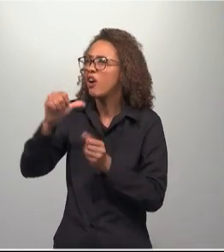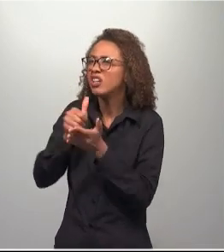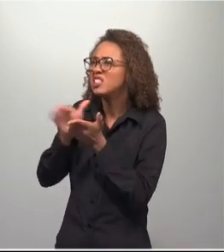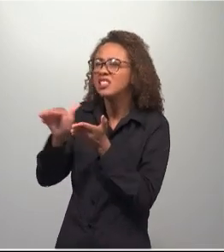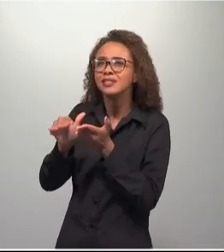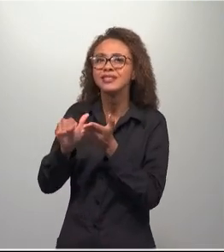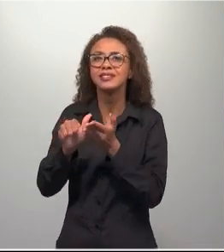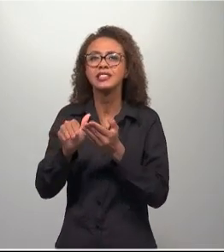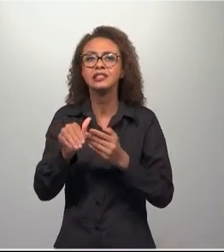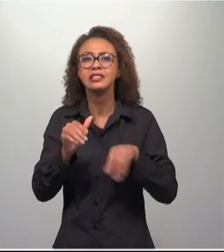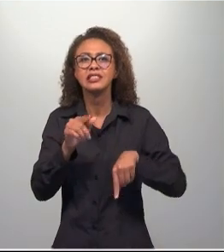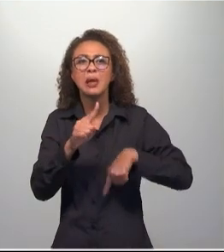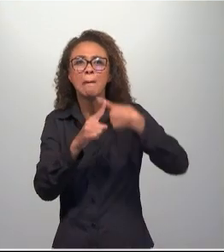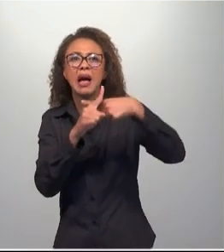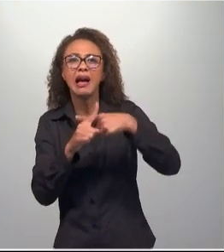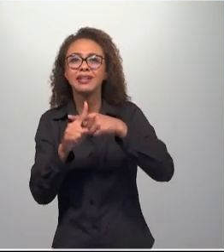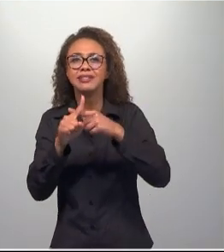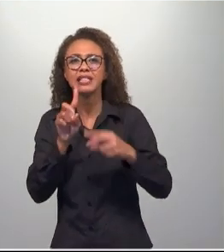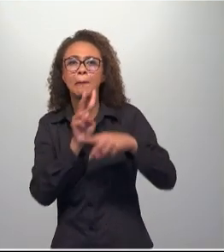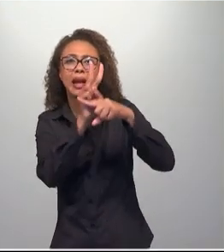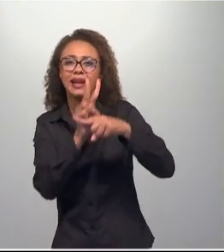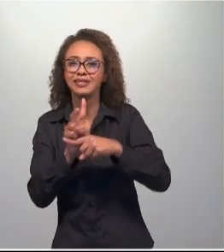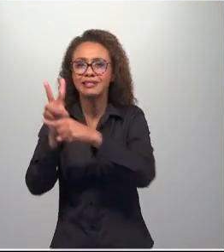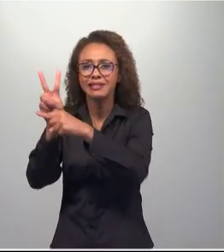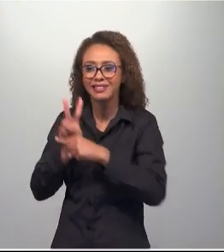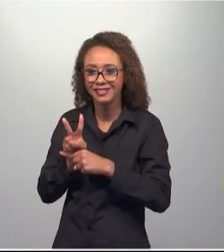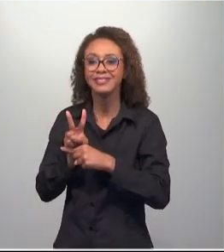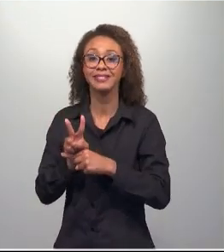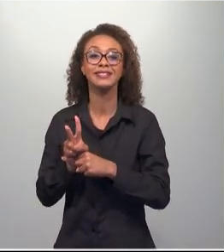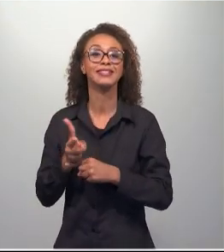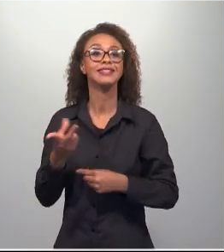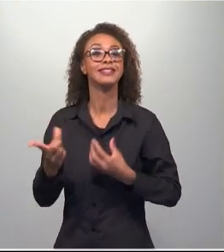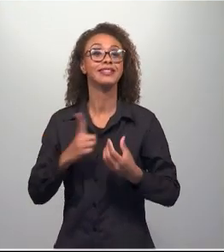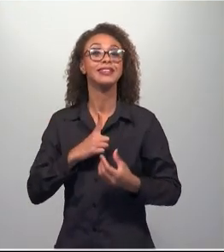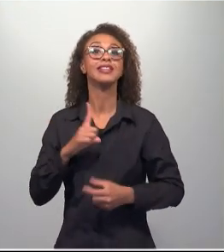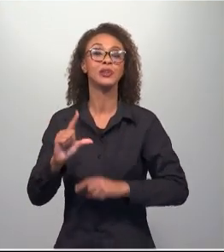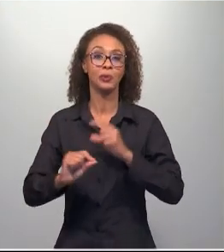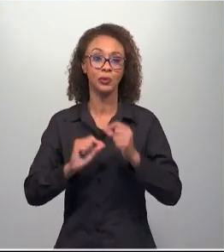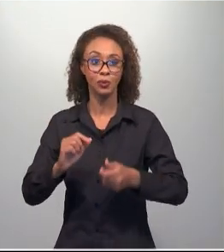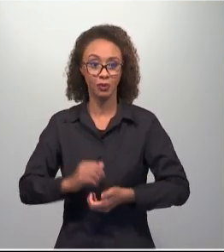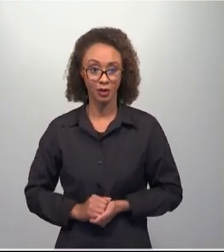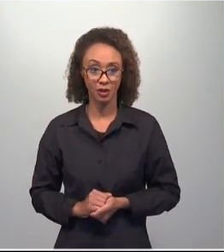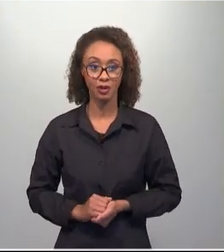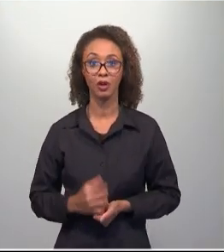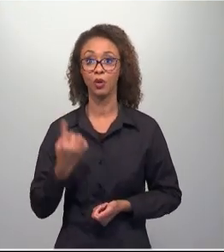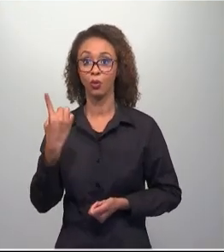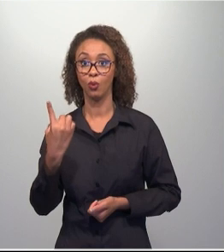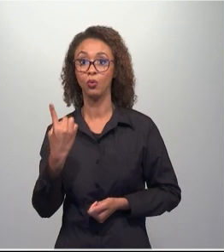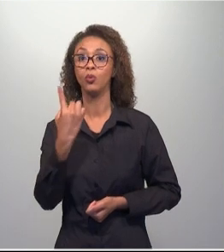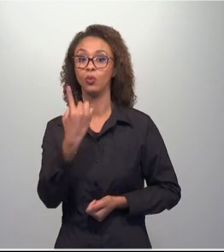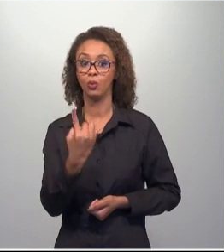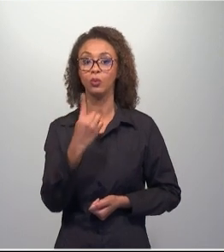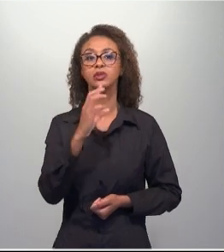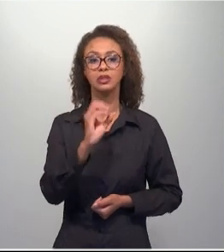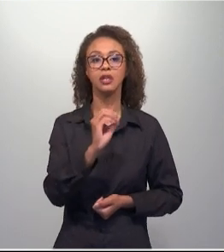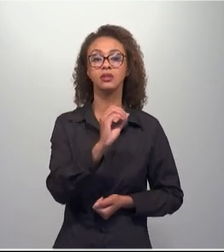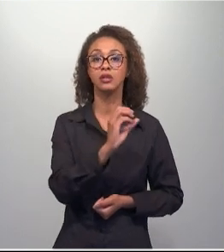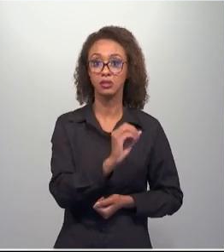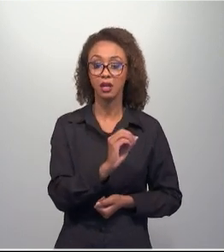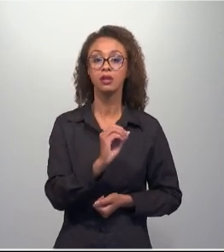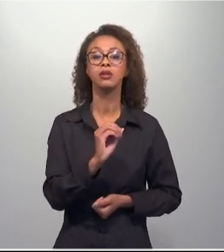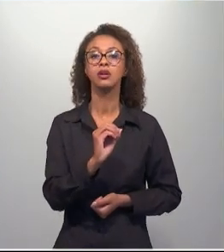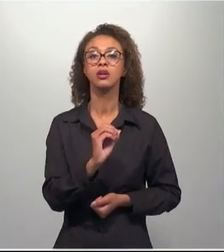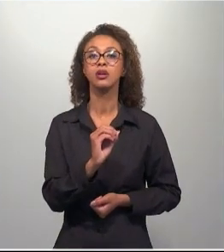o 1 0 0 1 0 para transformar para a base para transformar um